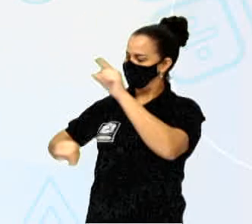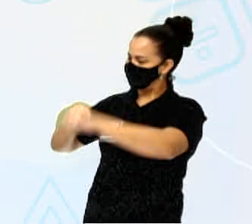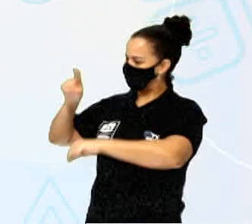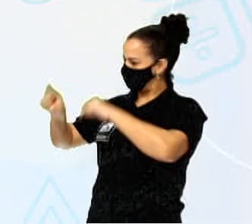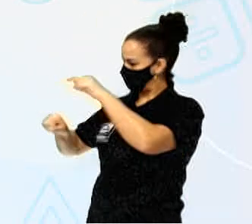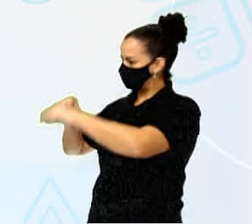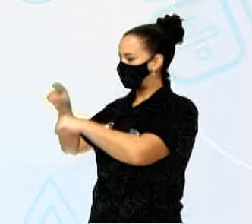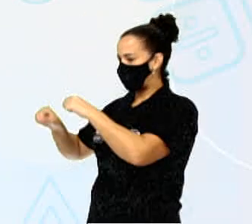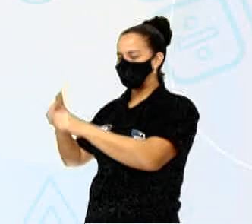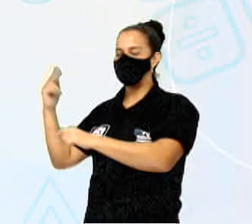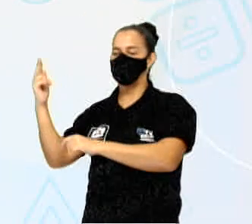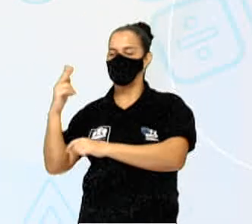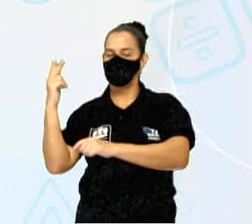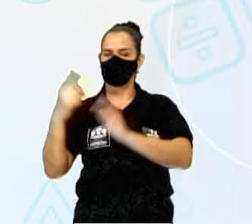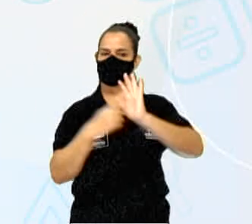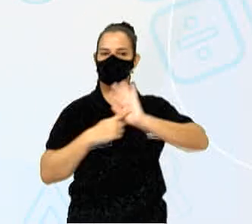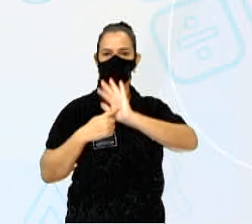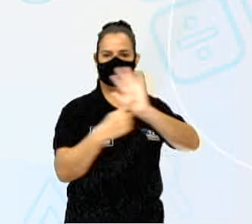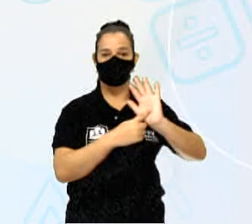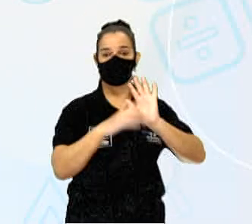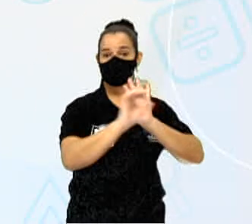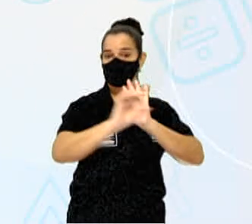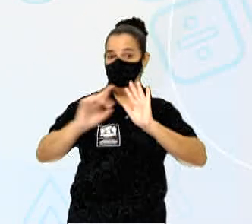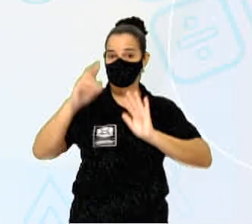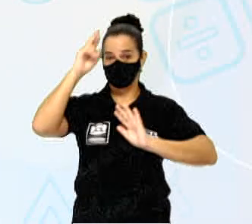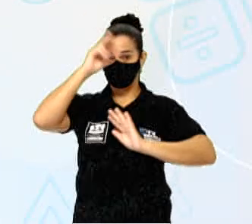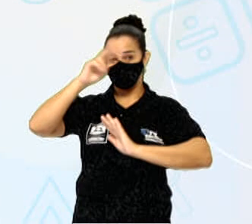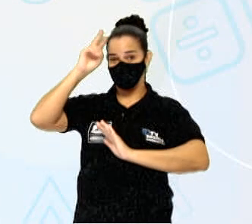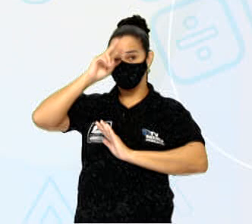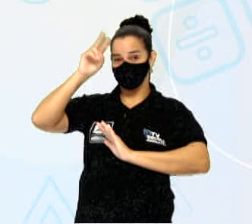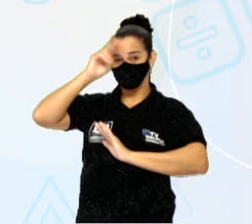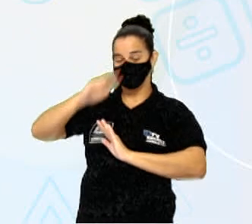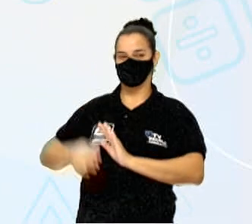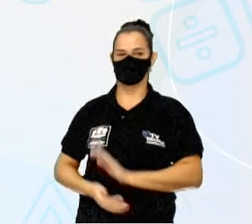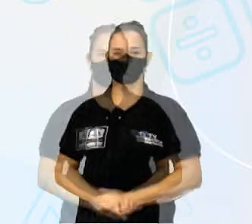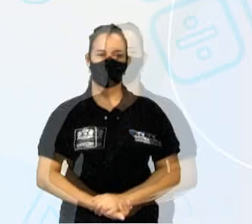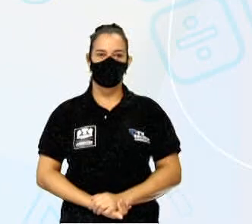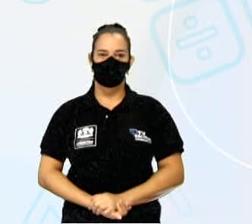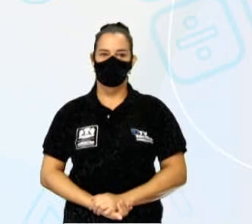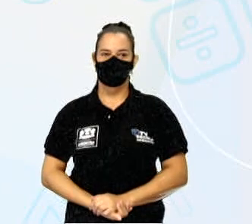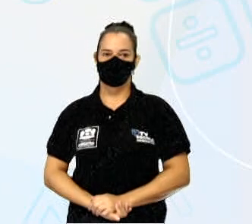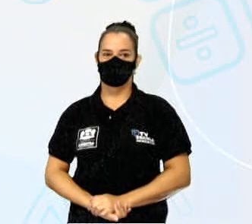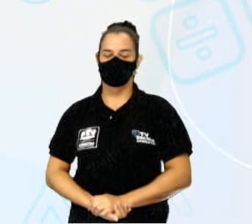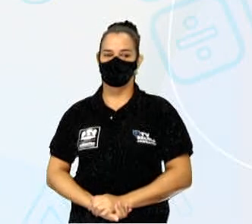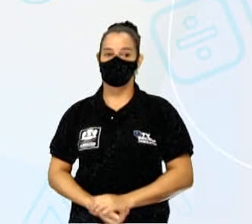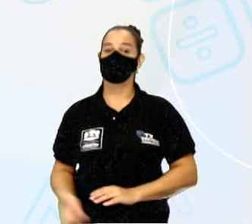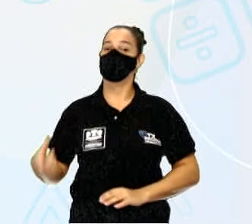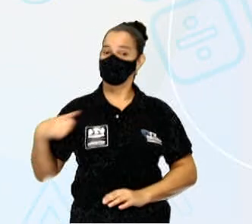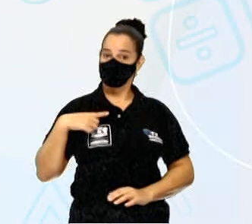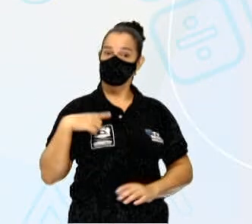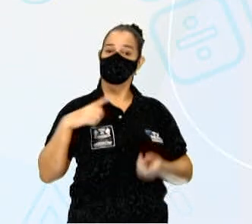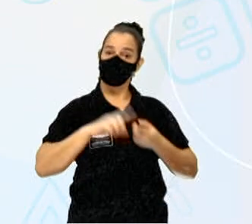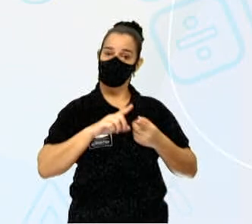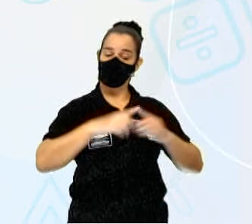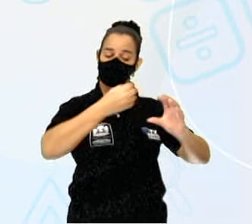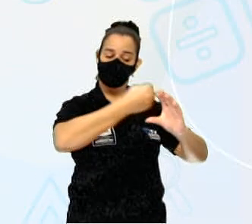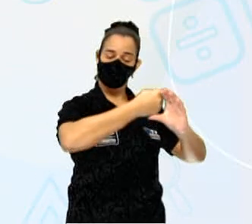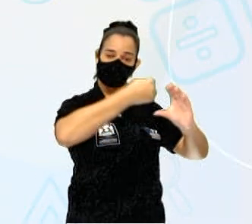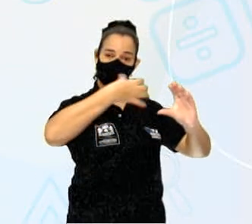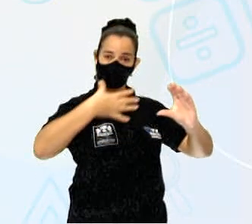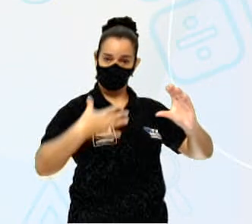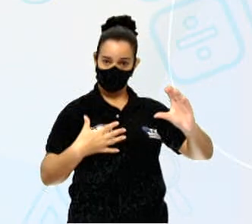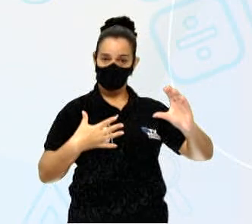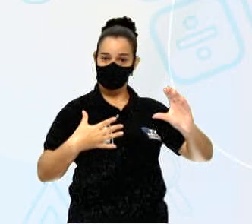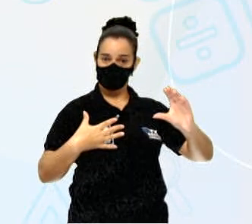valores apresentados em cada história. E ele tem as características.